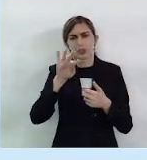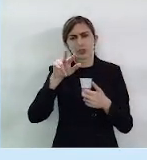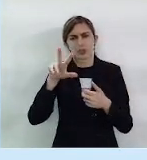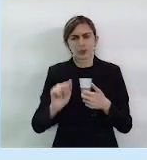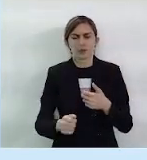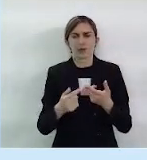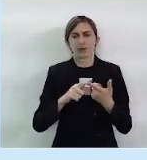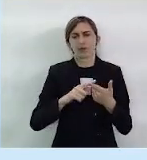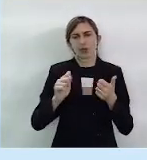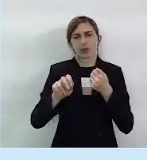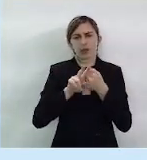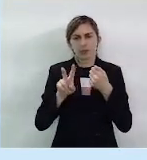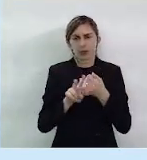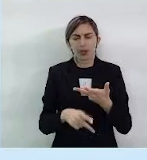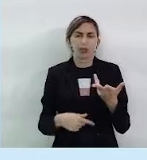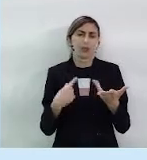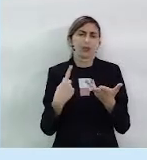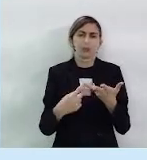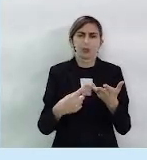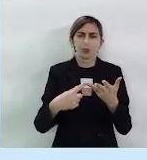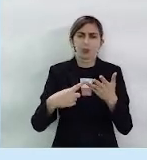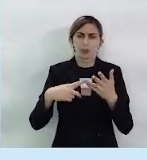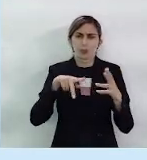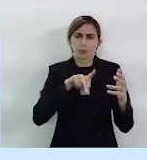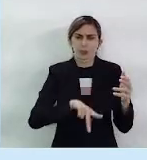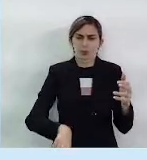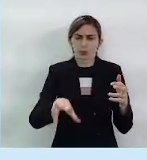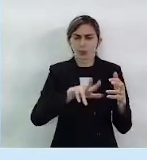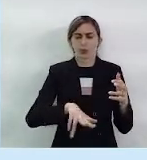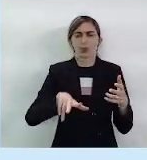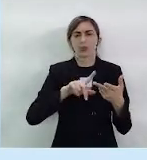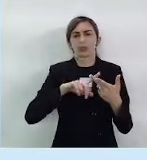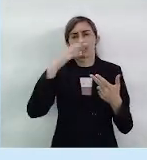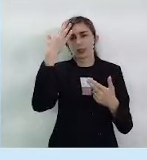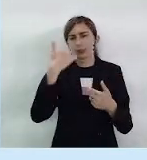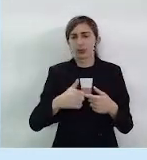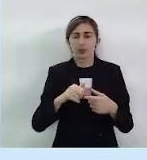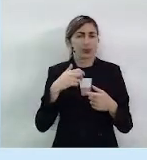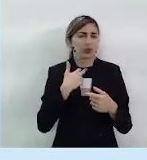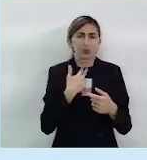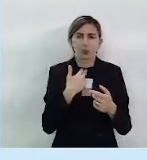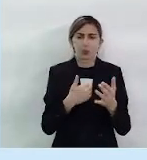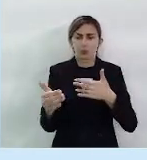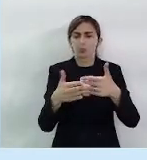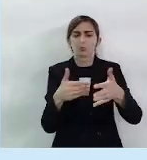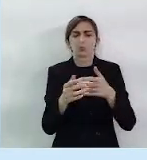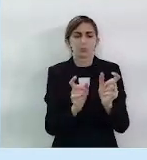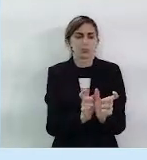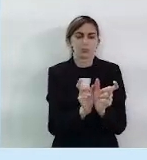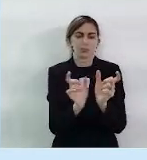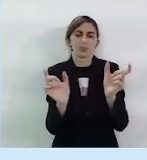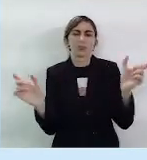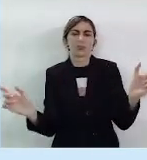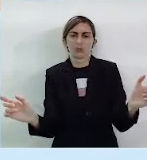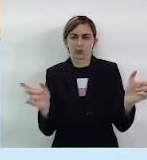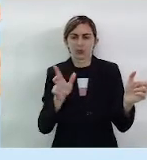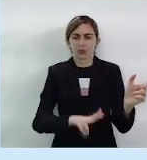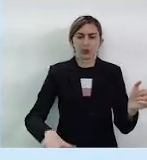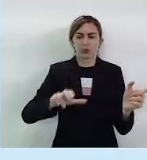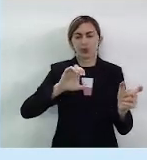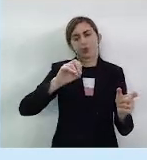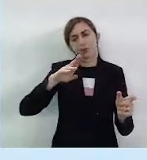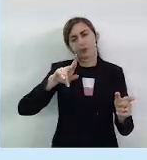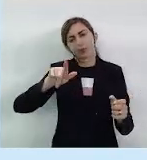do advérbio? Qual é a função do pronome? Saber que a gente não pode iniciar uma frase com os pronomes